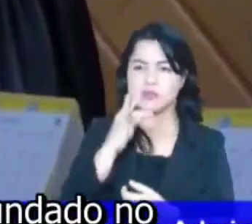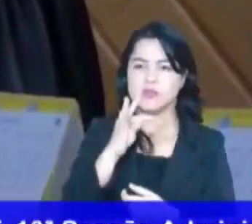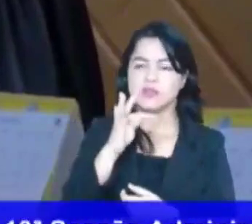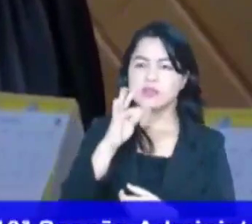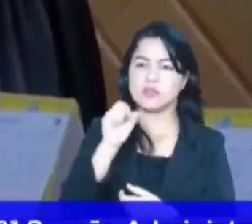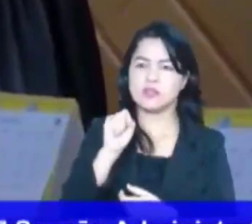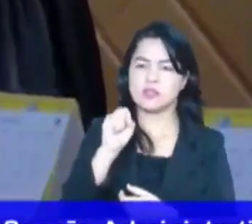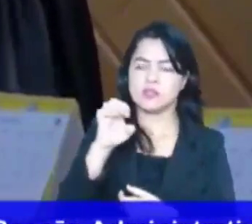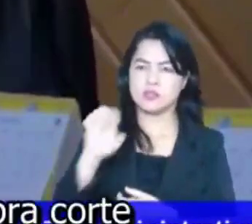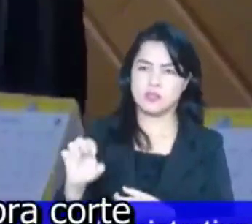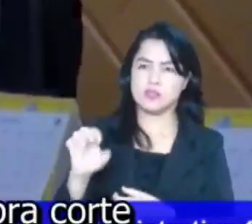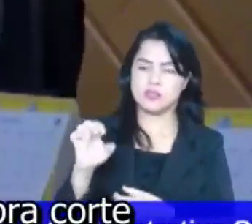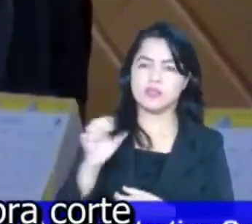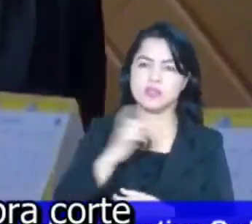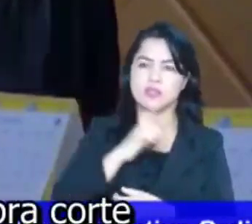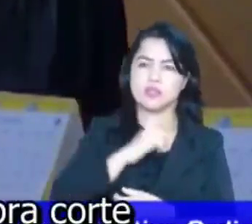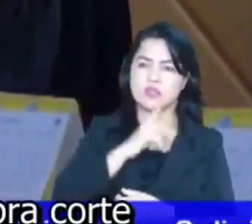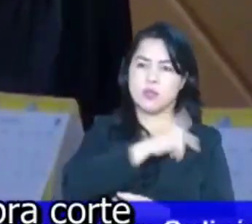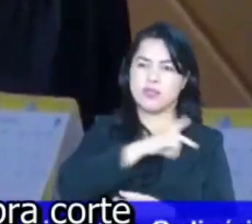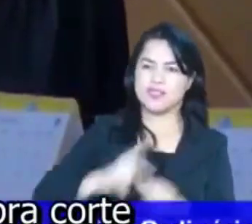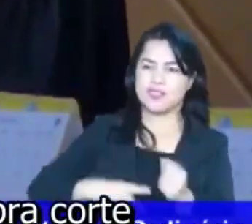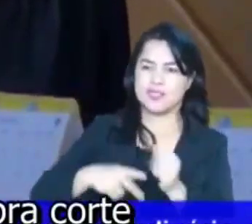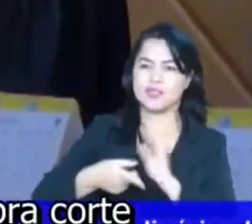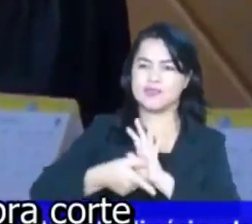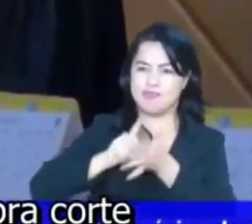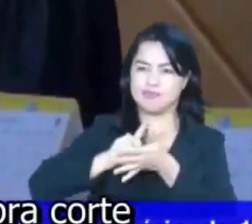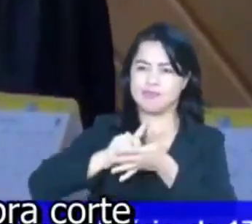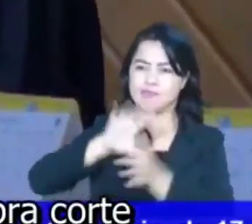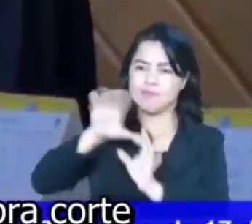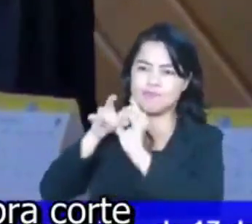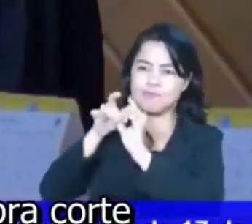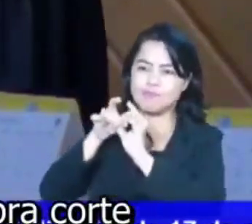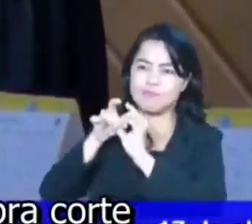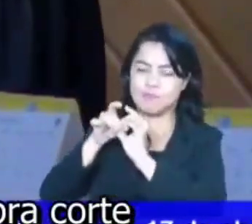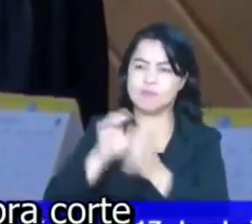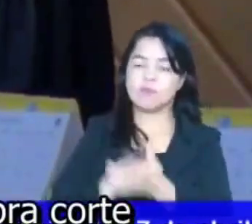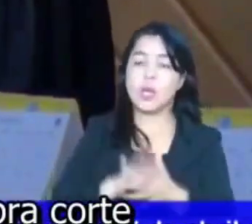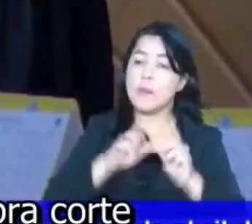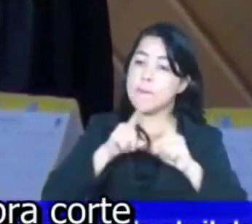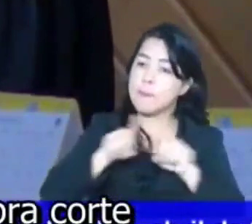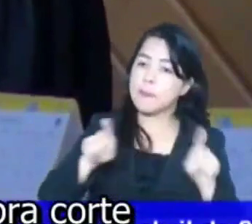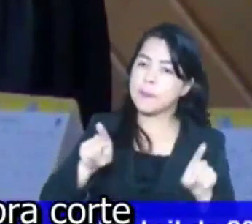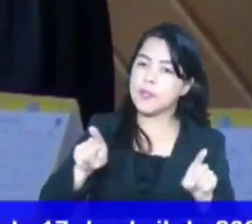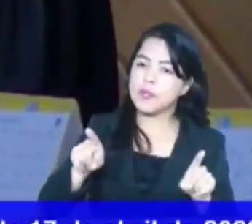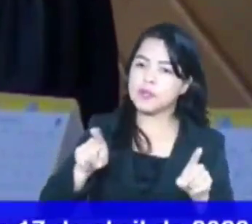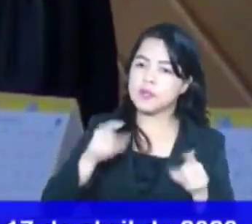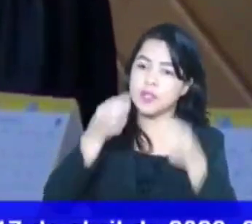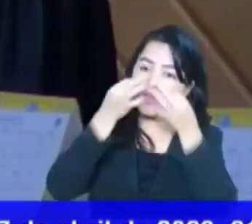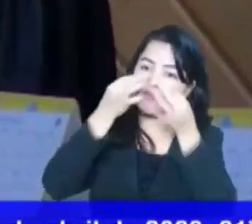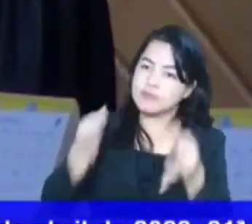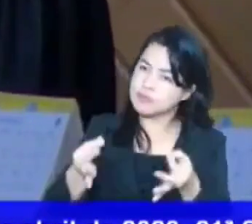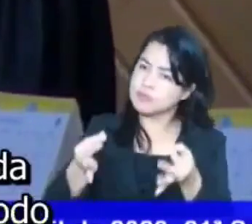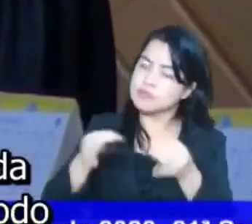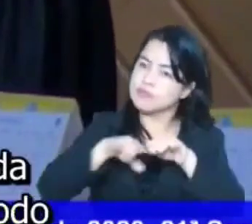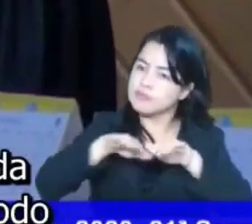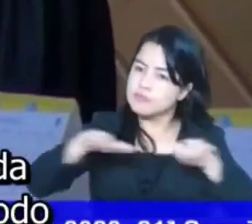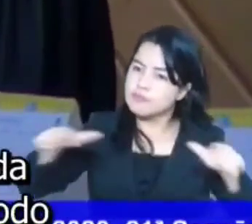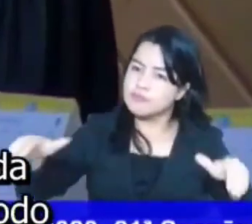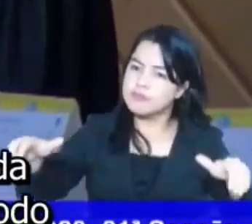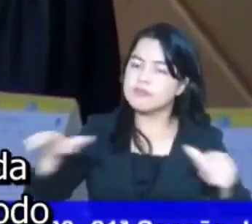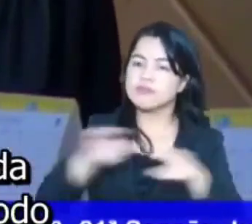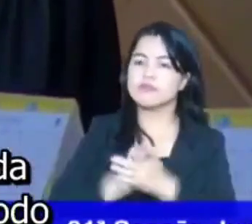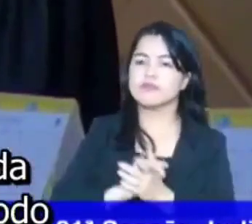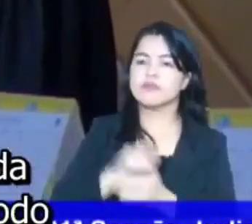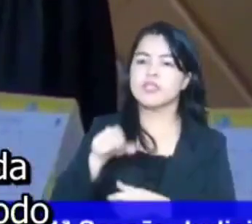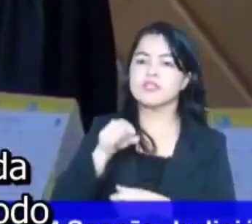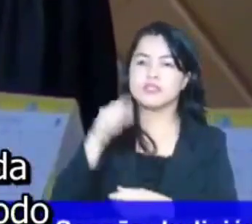fundado no precedente anterior. Mas, e aqui eu chamo a atenção para a Corte, ele entendeu